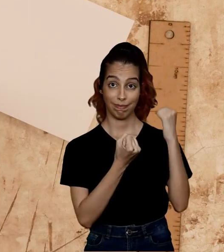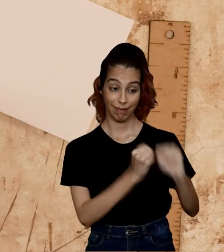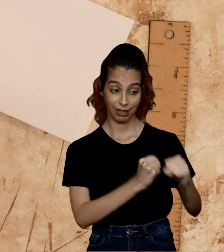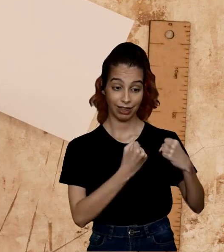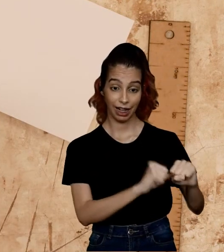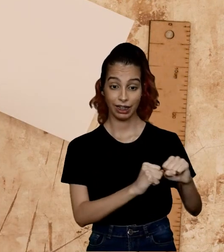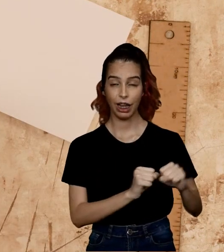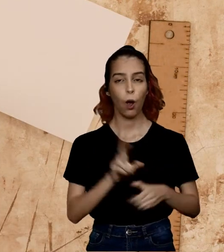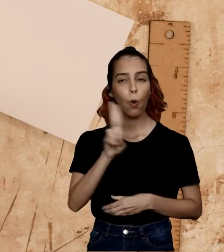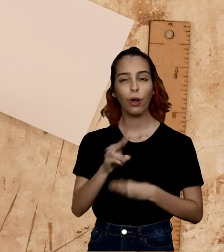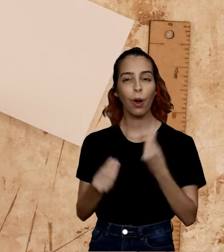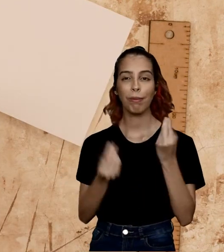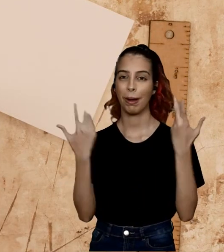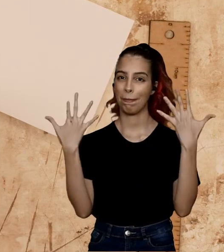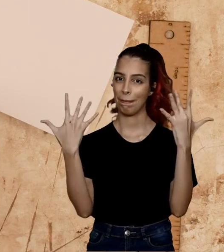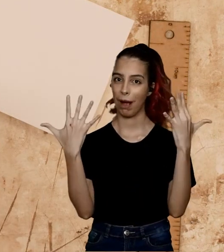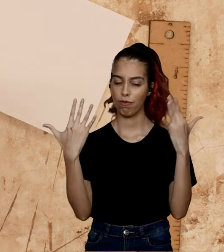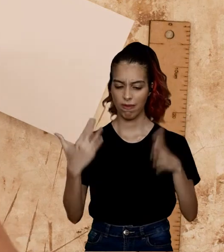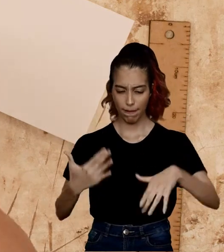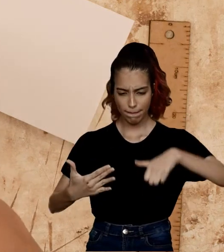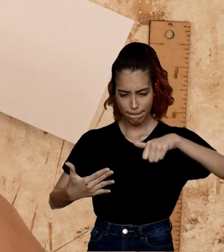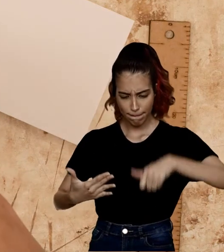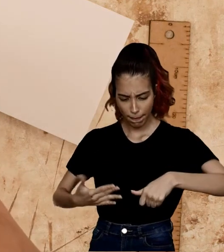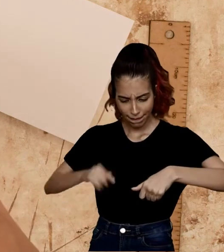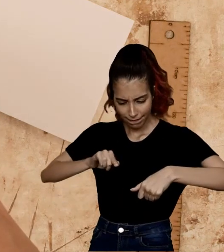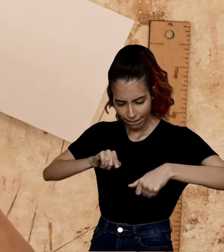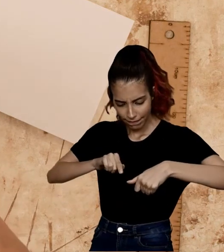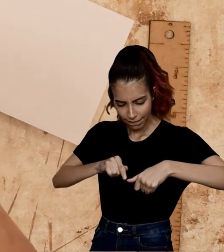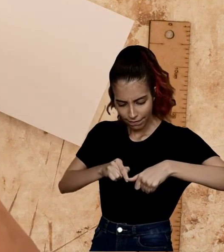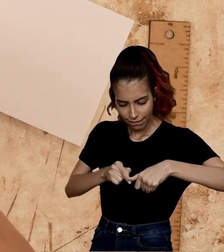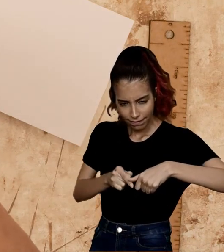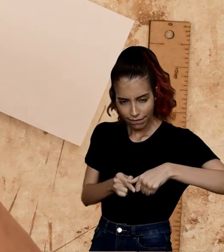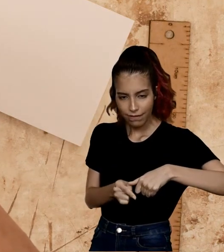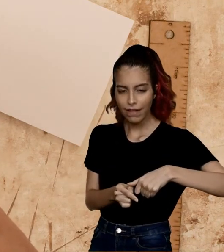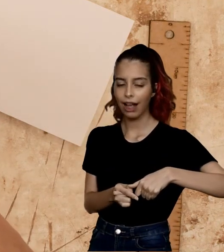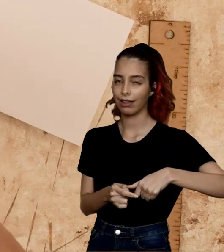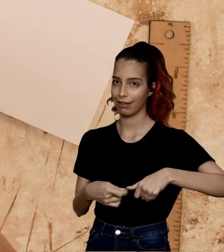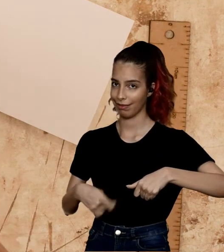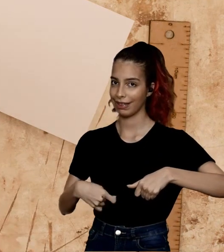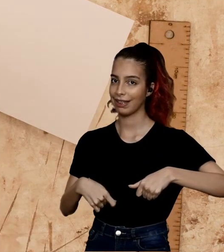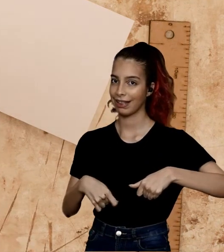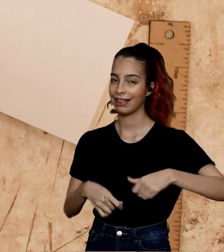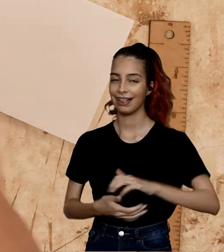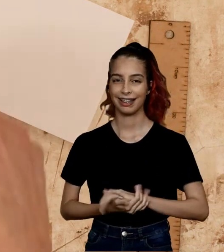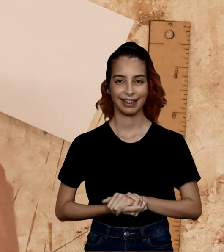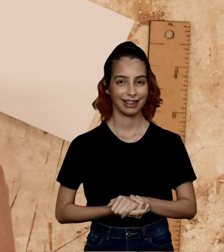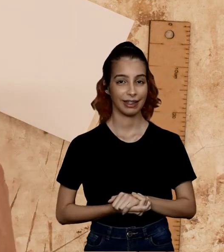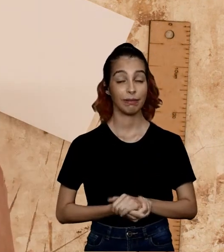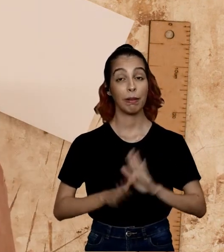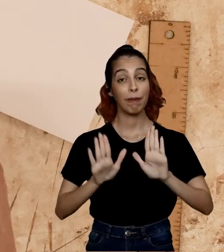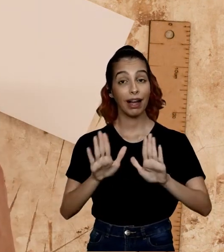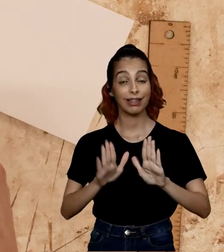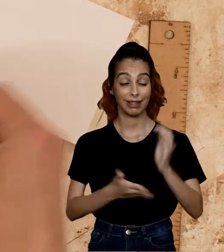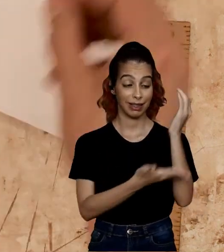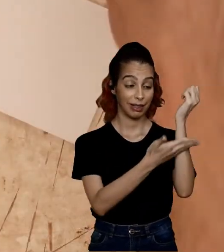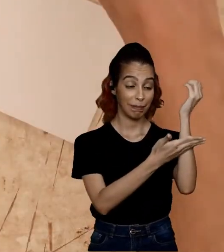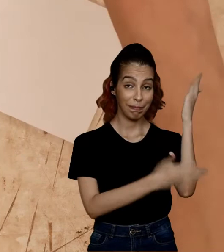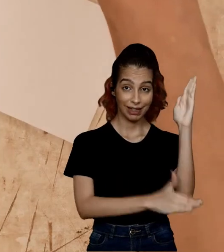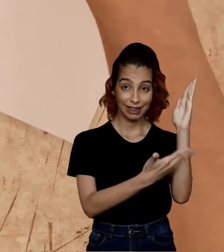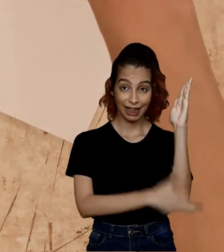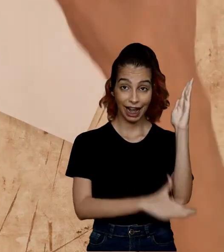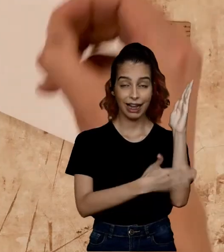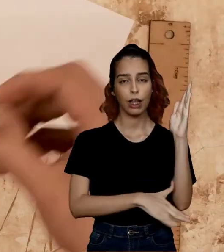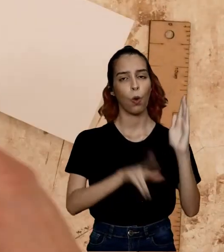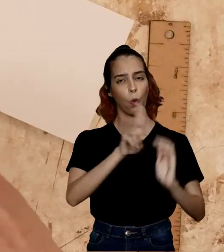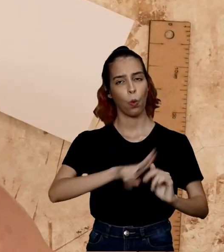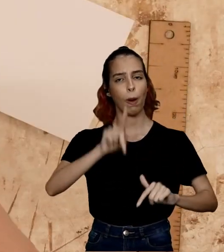fixar essa peça. Eu estou usando minha mão para deixar bem firme aqui. Na marcenaria a gente usa uma ferramenta para